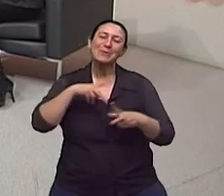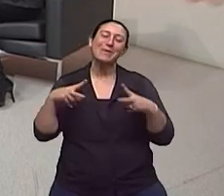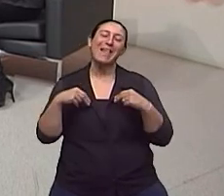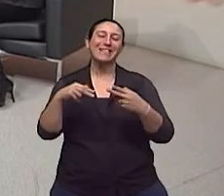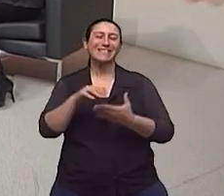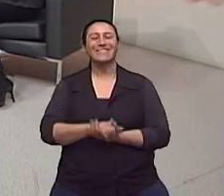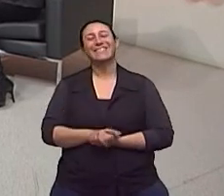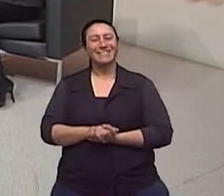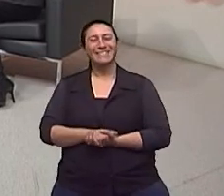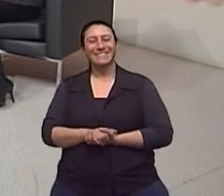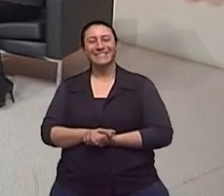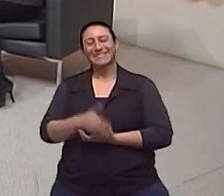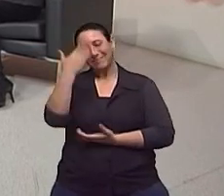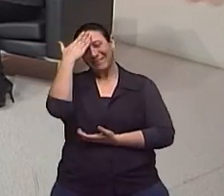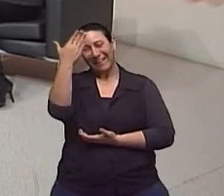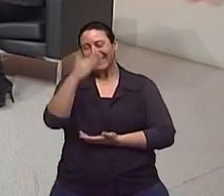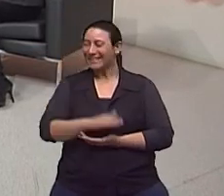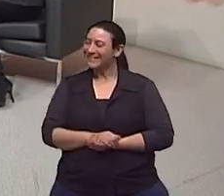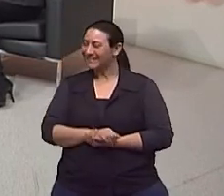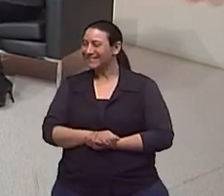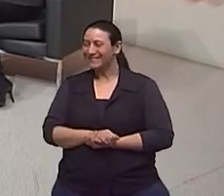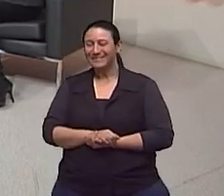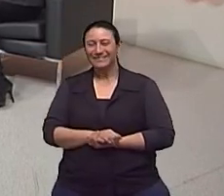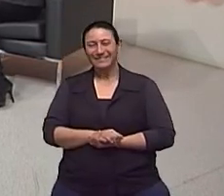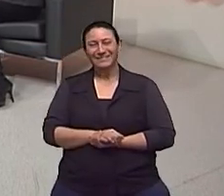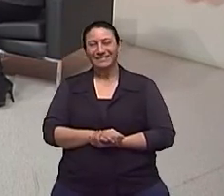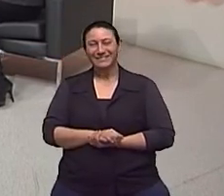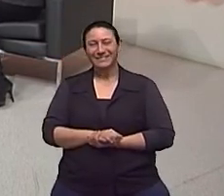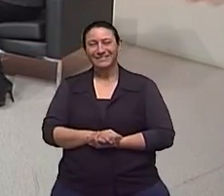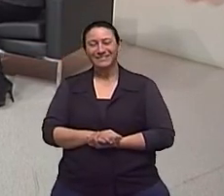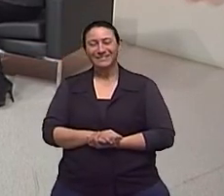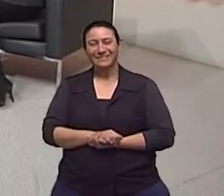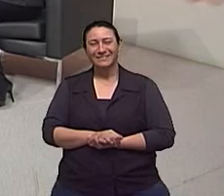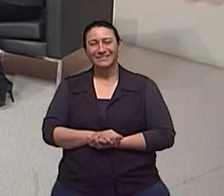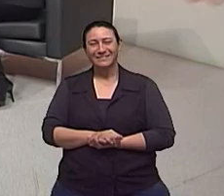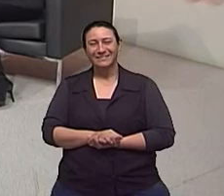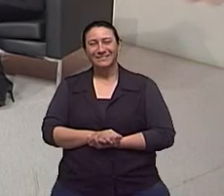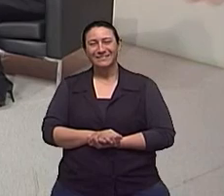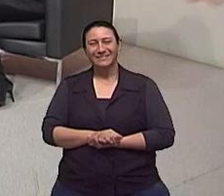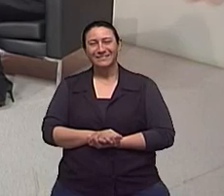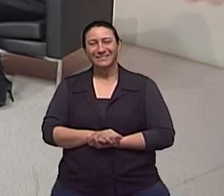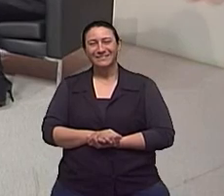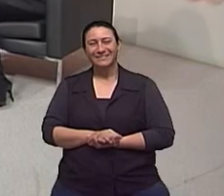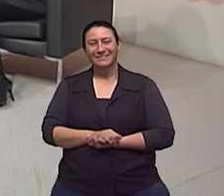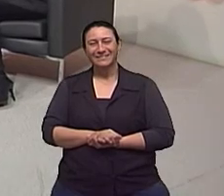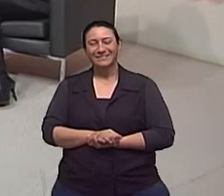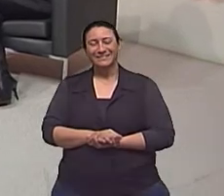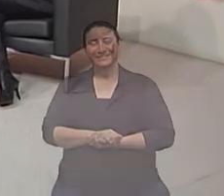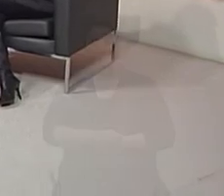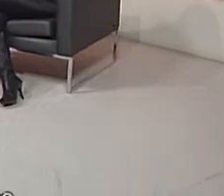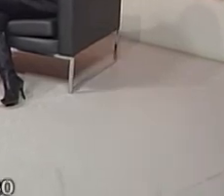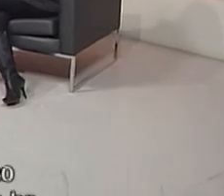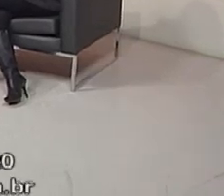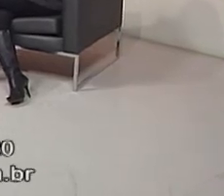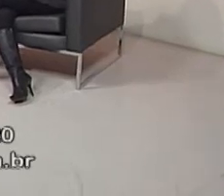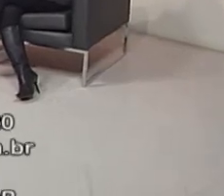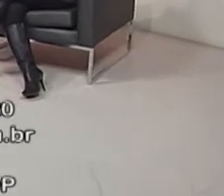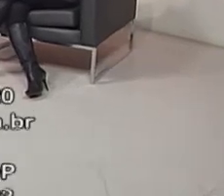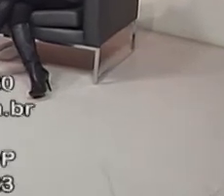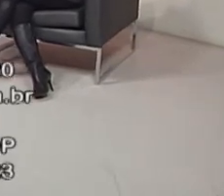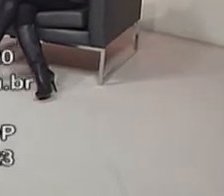merece né brigada Beatriz Eu que agradeço muito obrigado ela trazendo toda a turma lá obrigado a